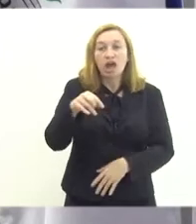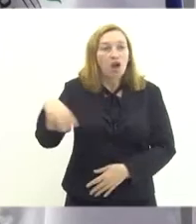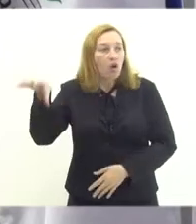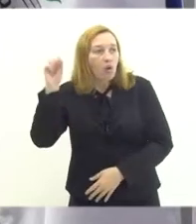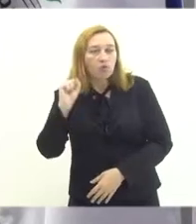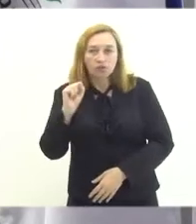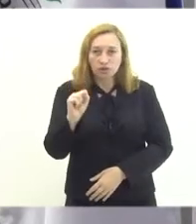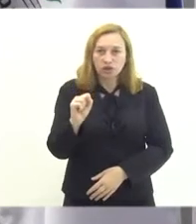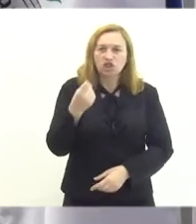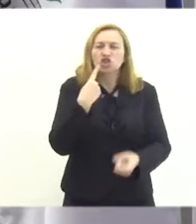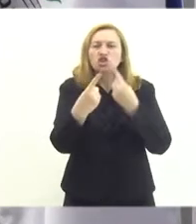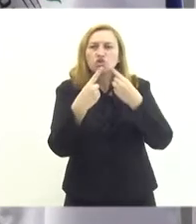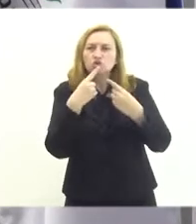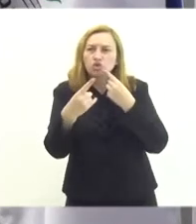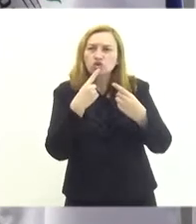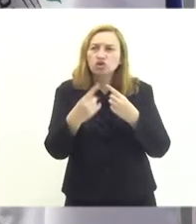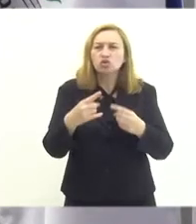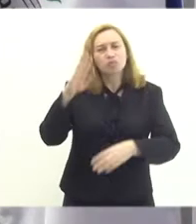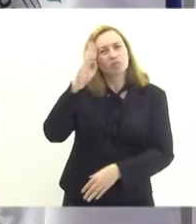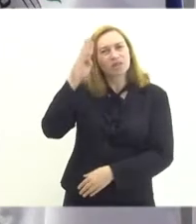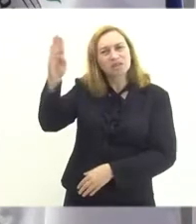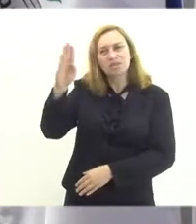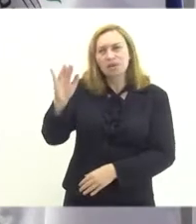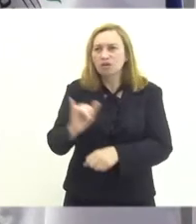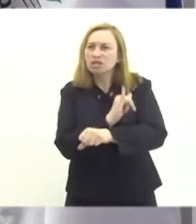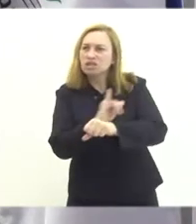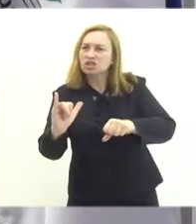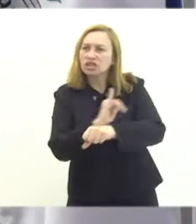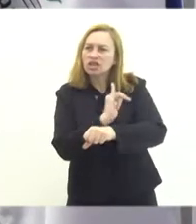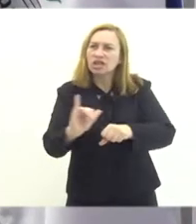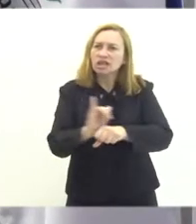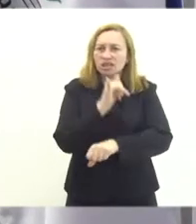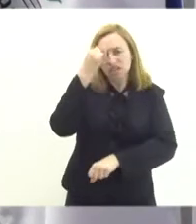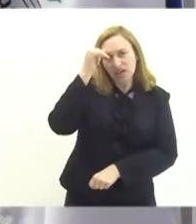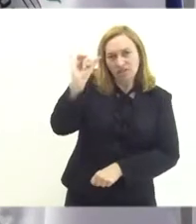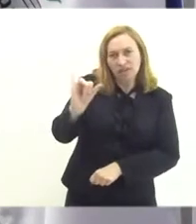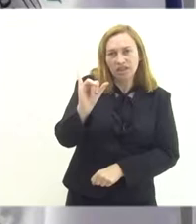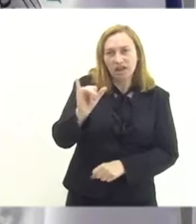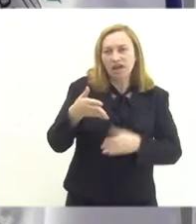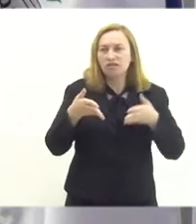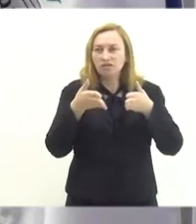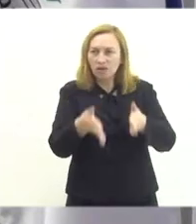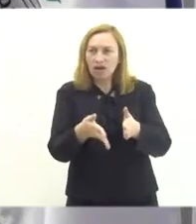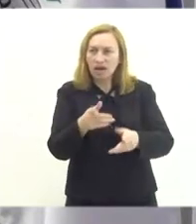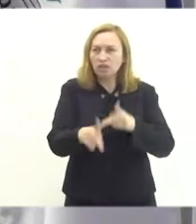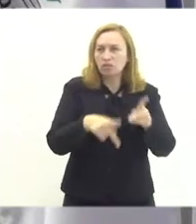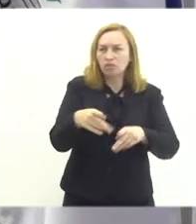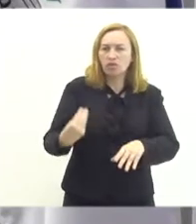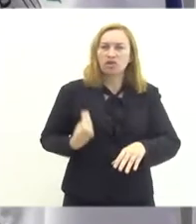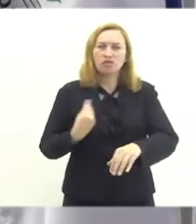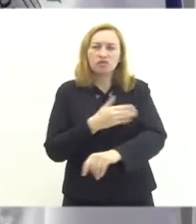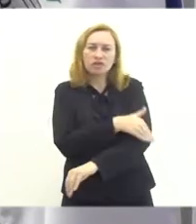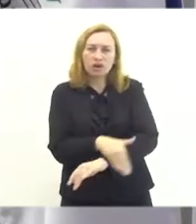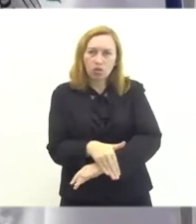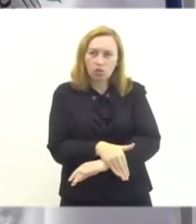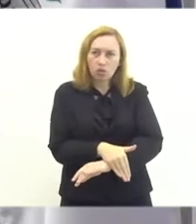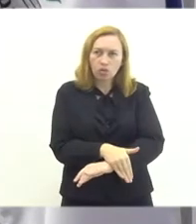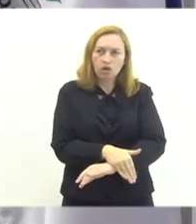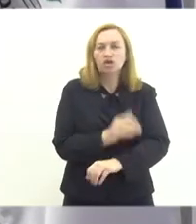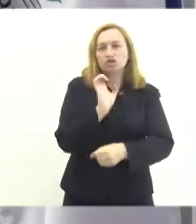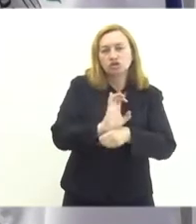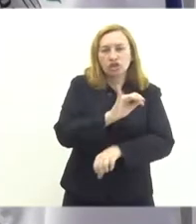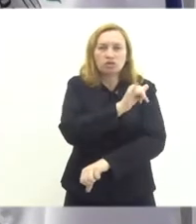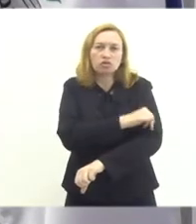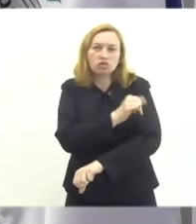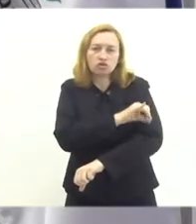ouvir e discutir sobre os principais mecanismos de prevenção direcionado a população em situação de rua no